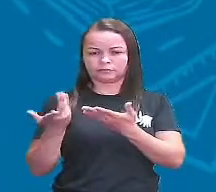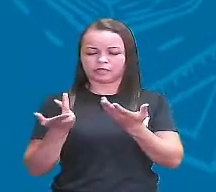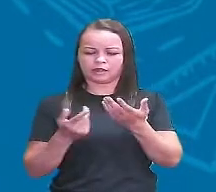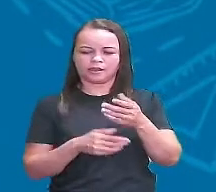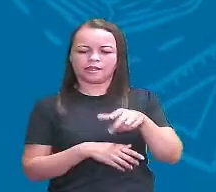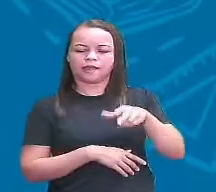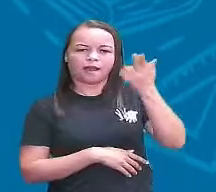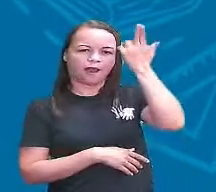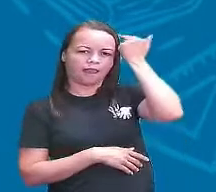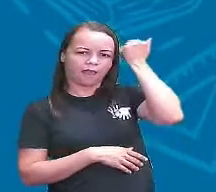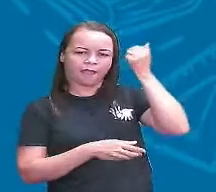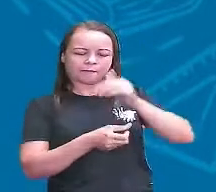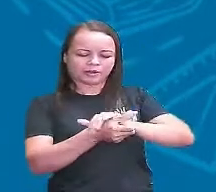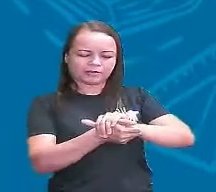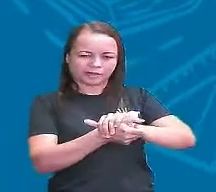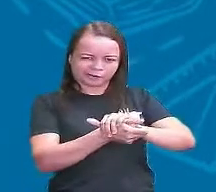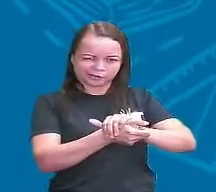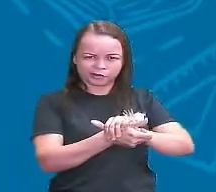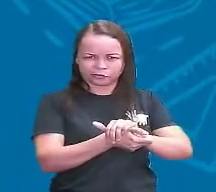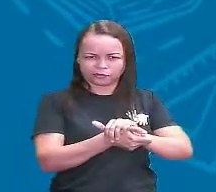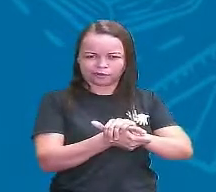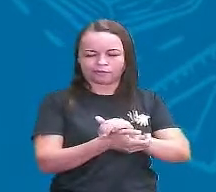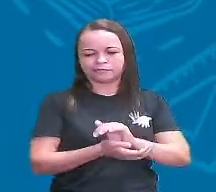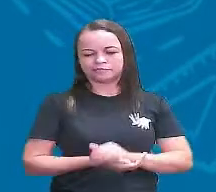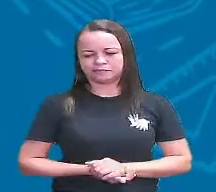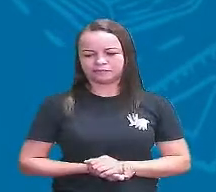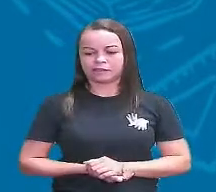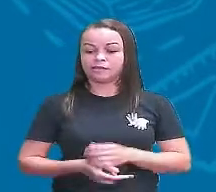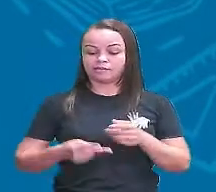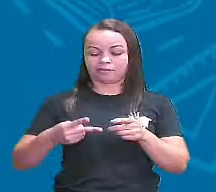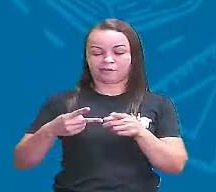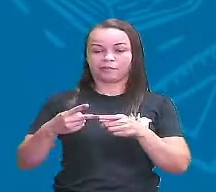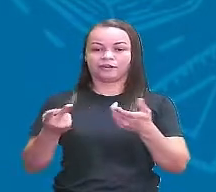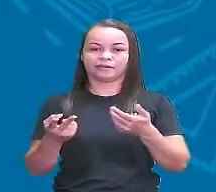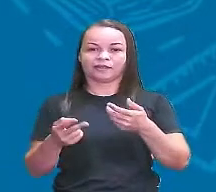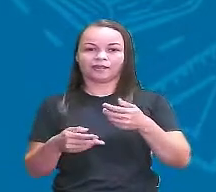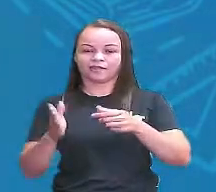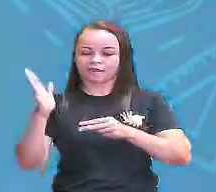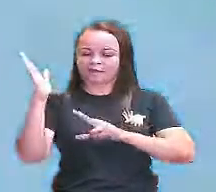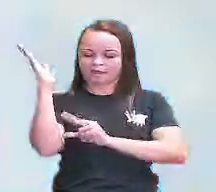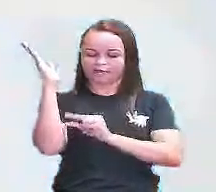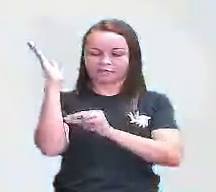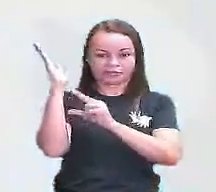Tartaruga. Temos também, olha, a Cigarra e a Formiga,